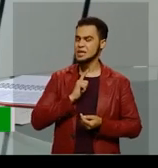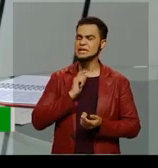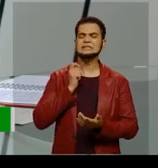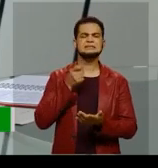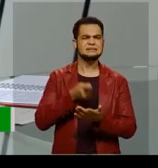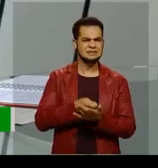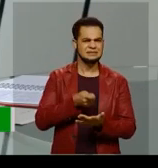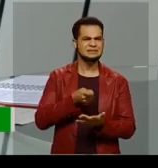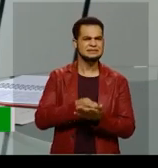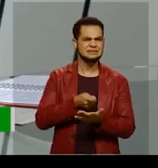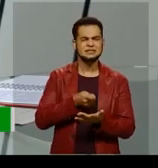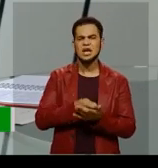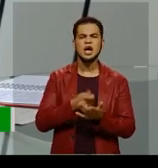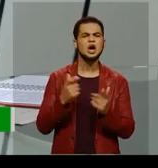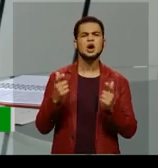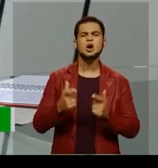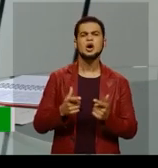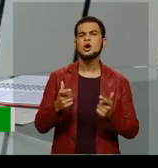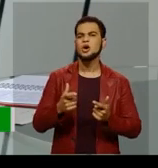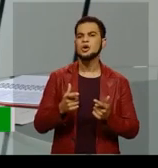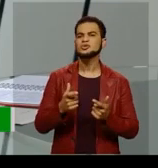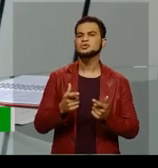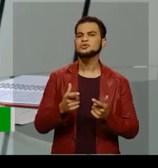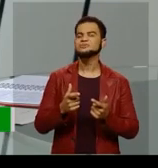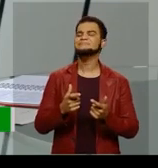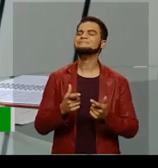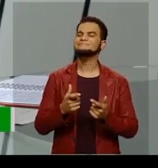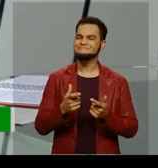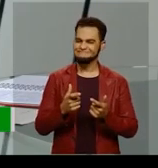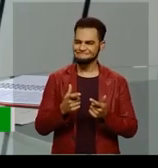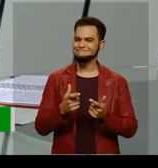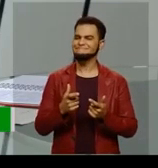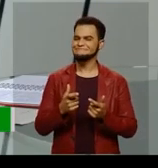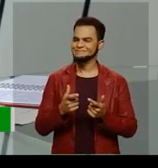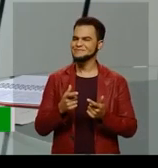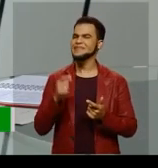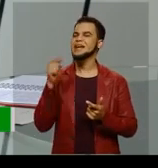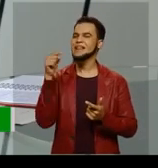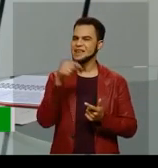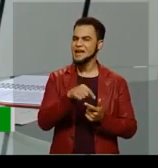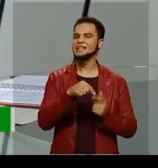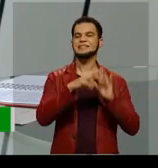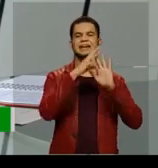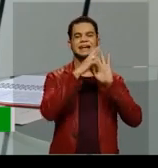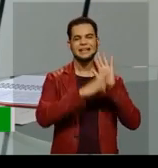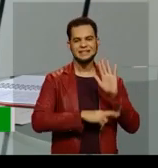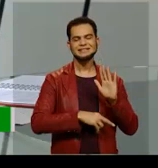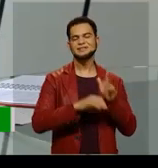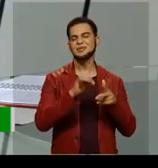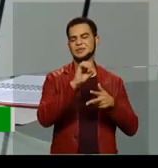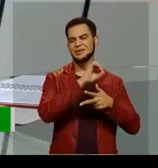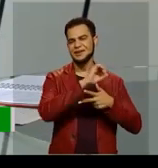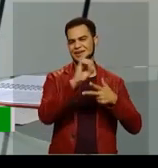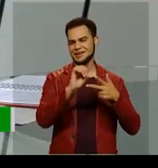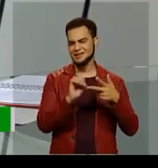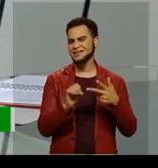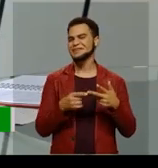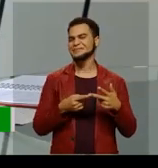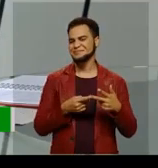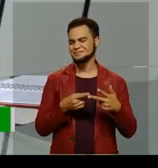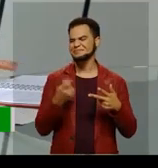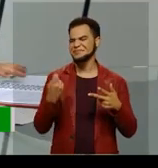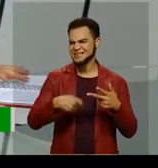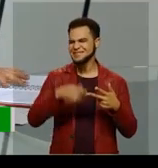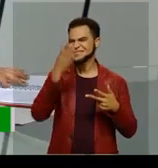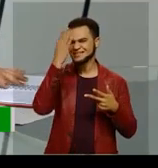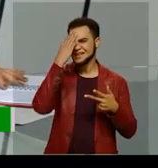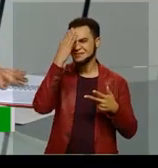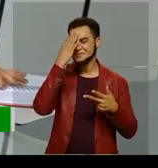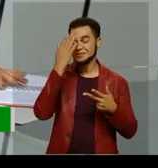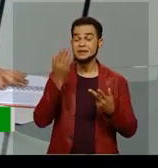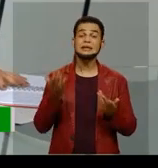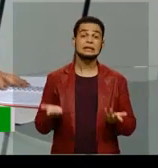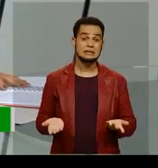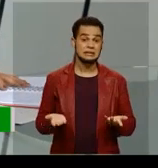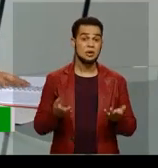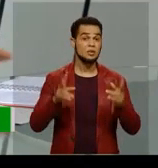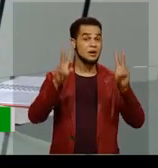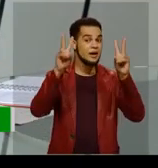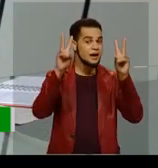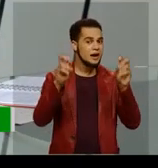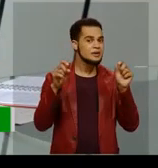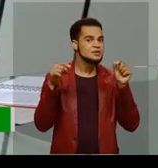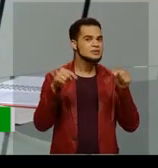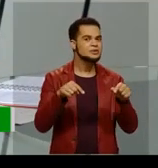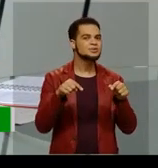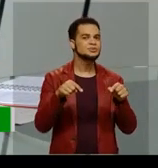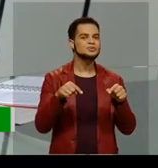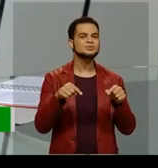muito cobrada, na hora de fazer a redação do Enem, né? Então, é um assunto